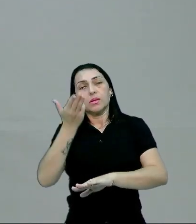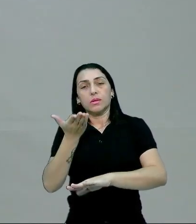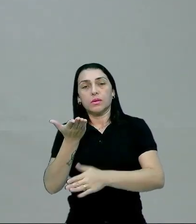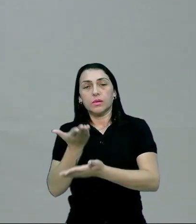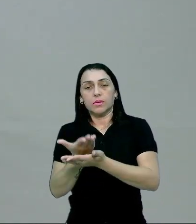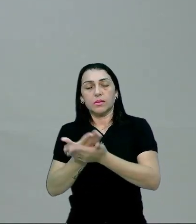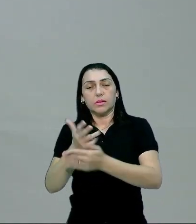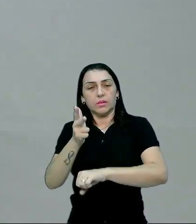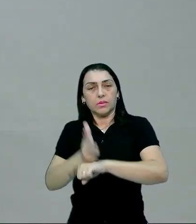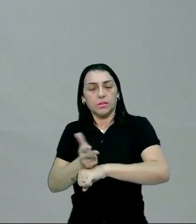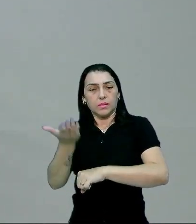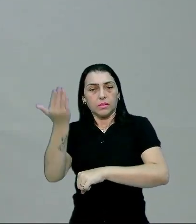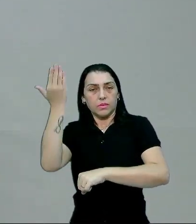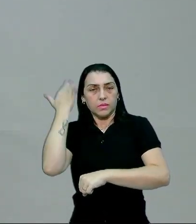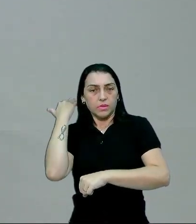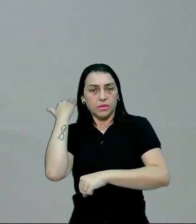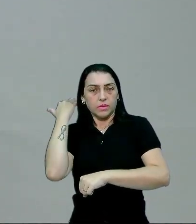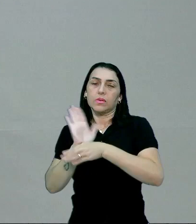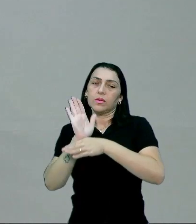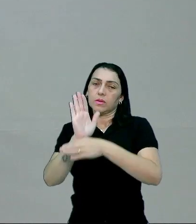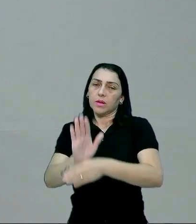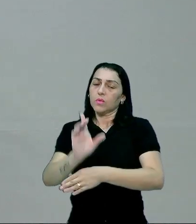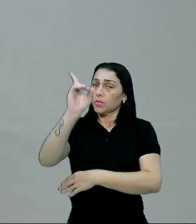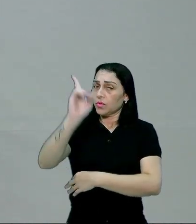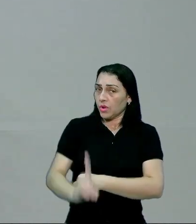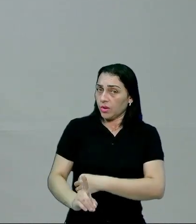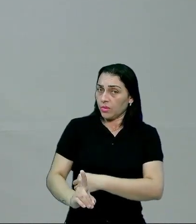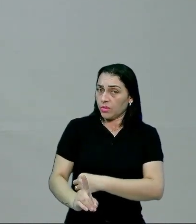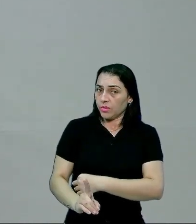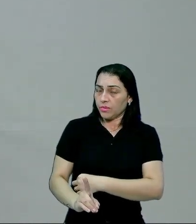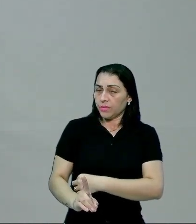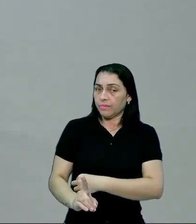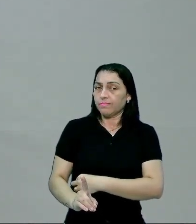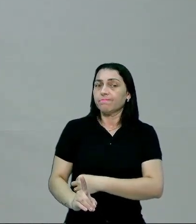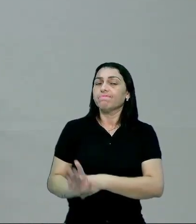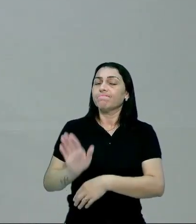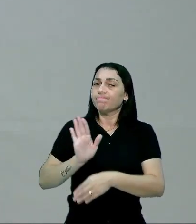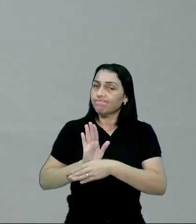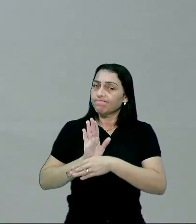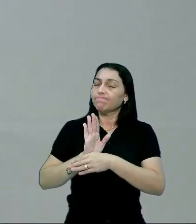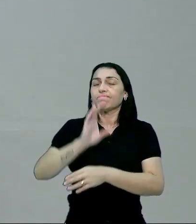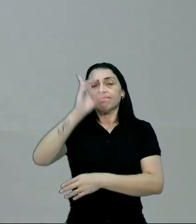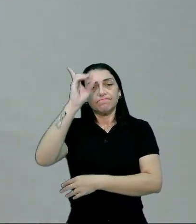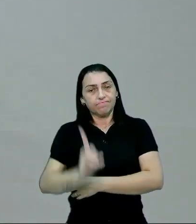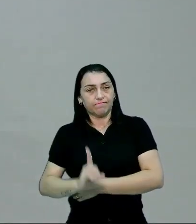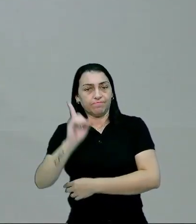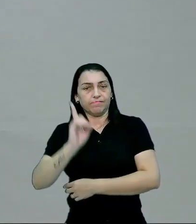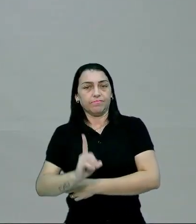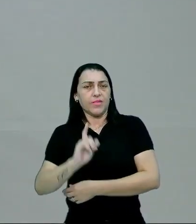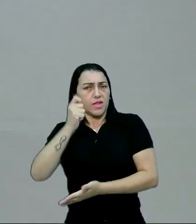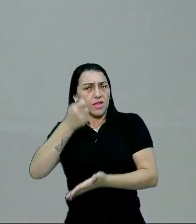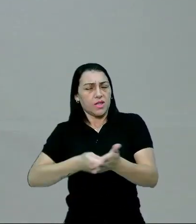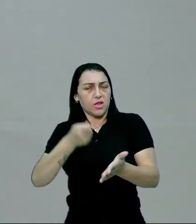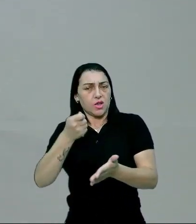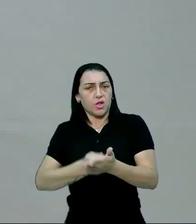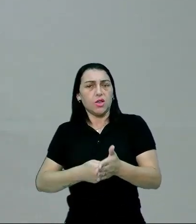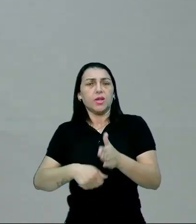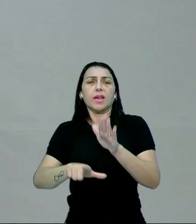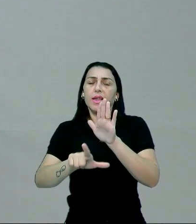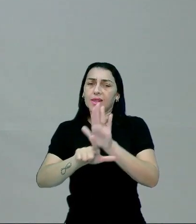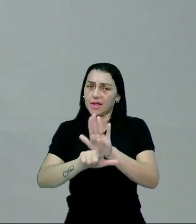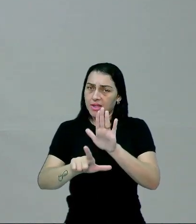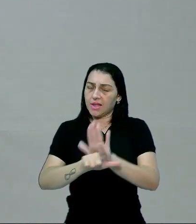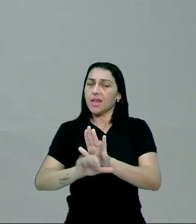videoaulas anteriores, que estão aí defendendo os seus direitos? Defender os seus direitos, exigir o cumprimento dos